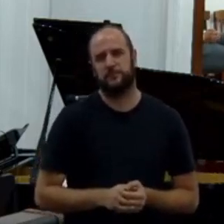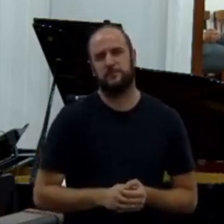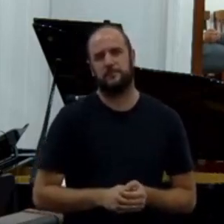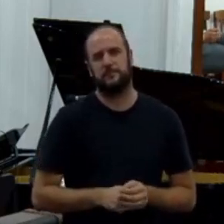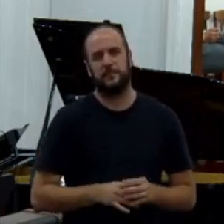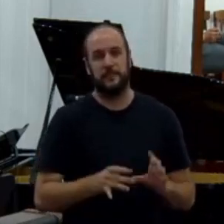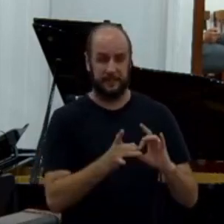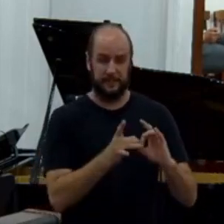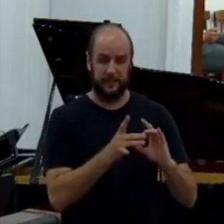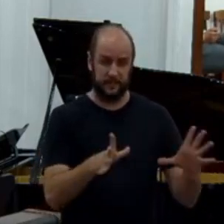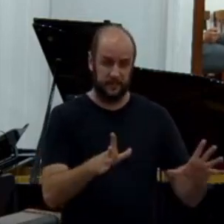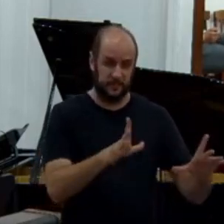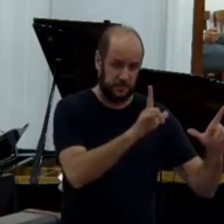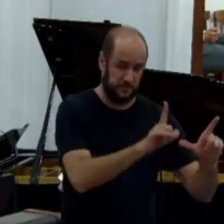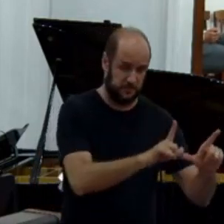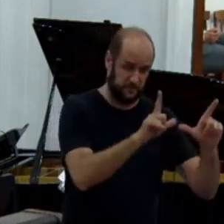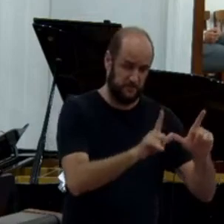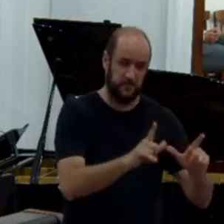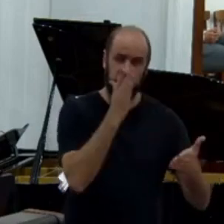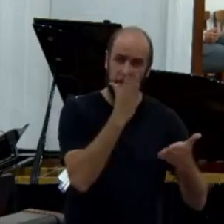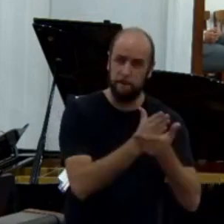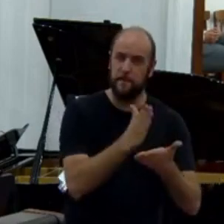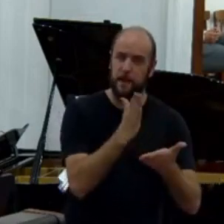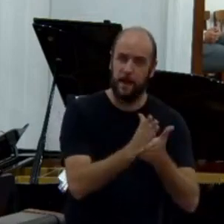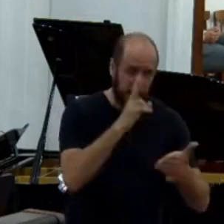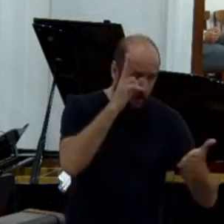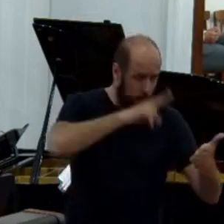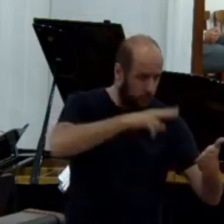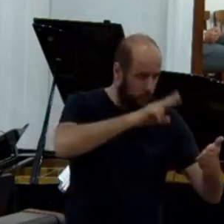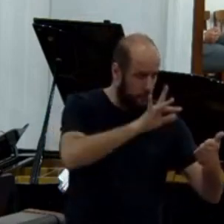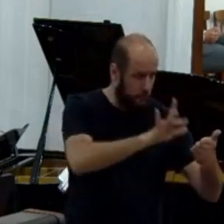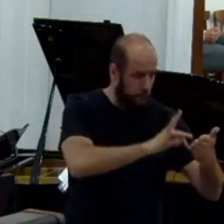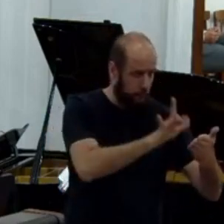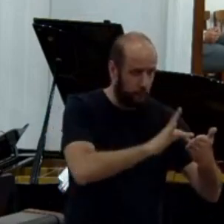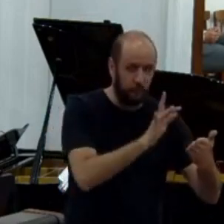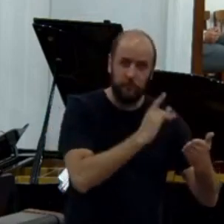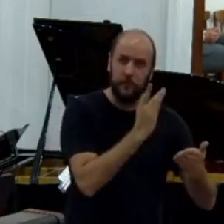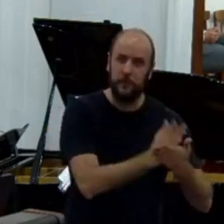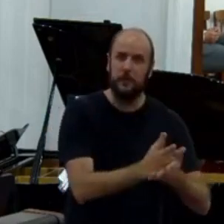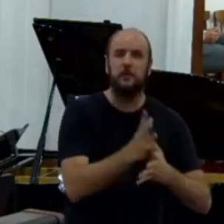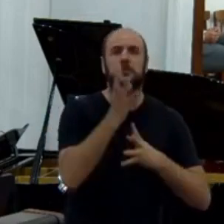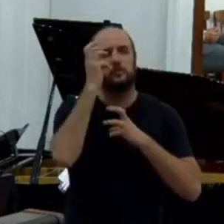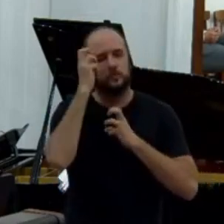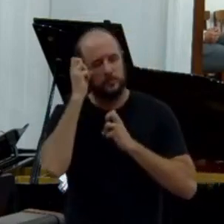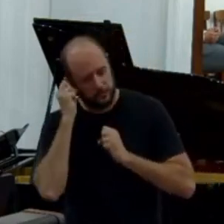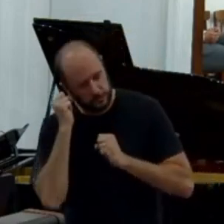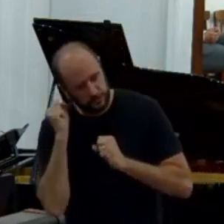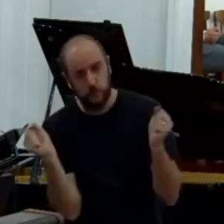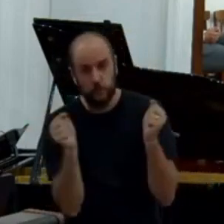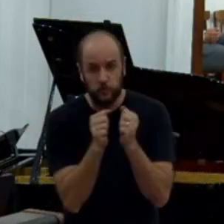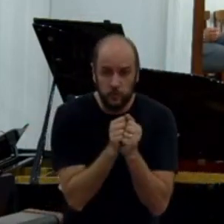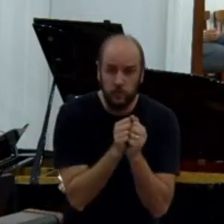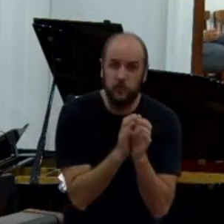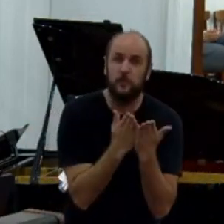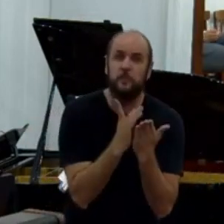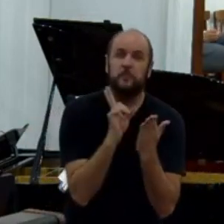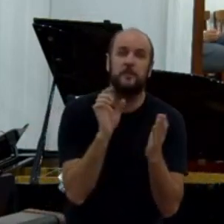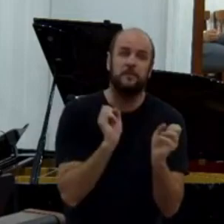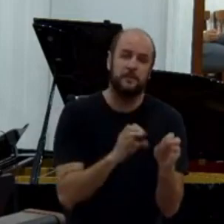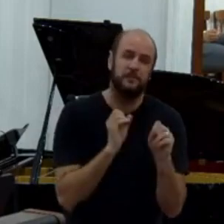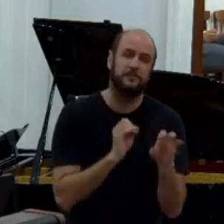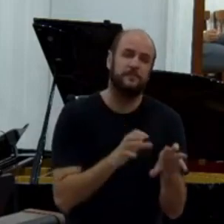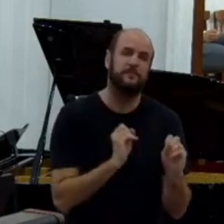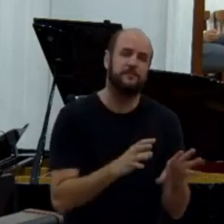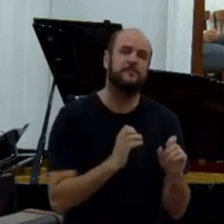escalonado das telas, bons períodos de descanso, dormindo, aliados à ministração da palavra, terá